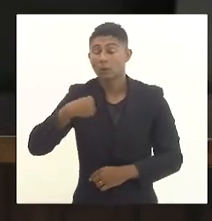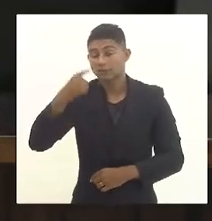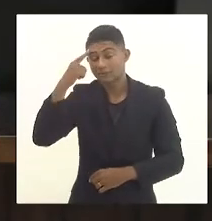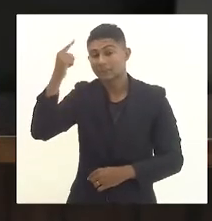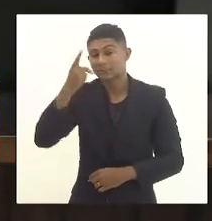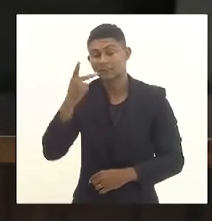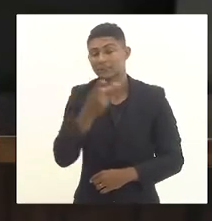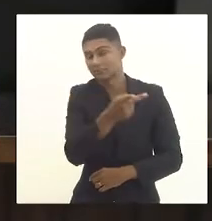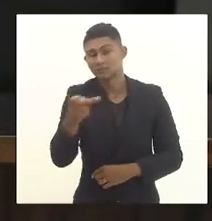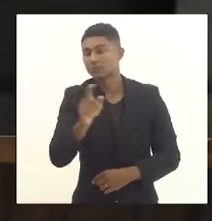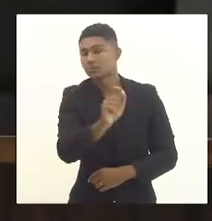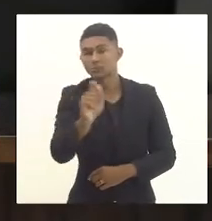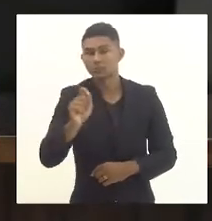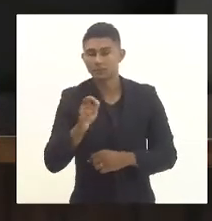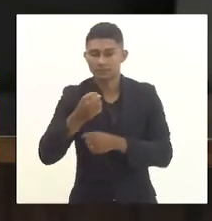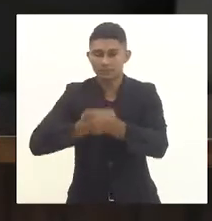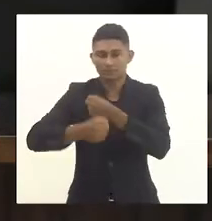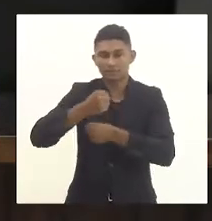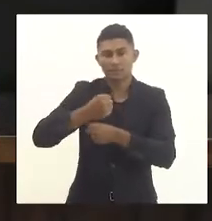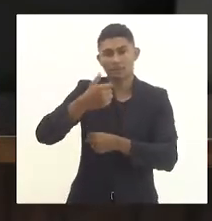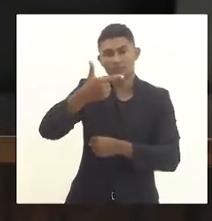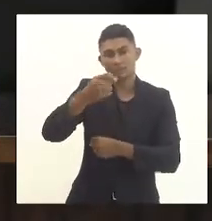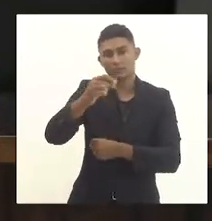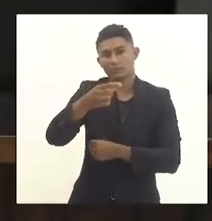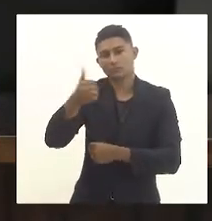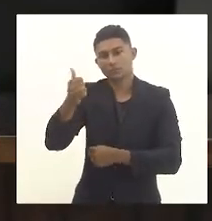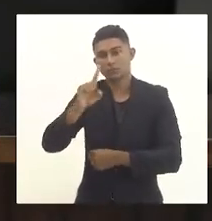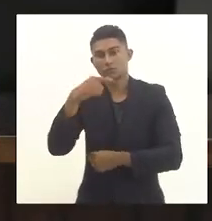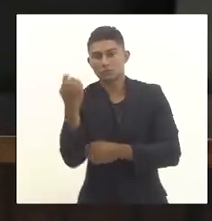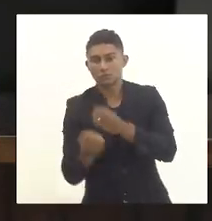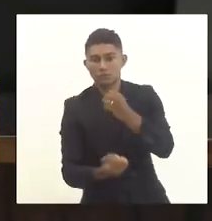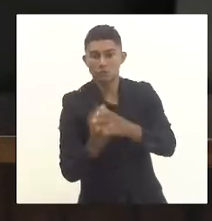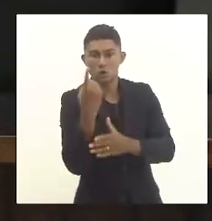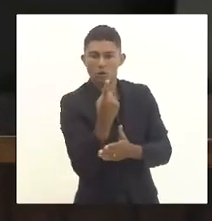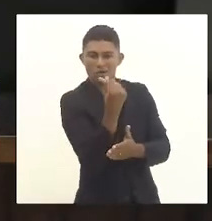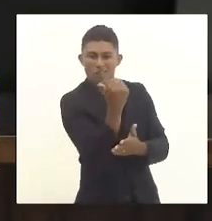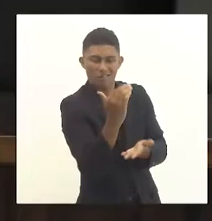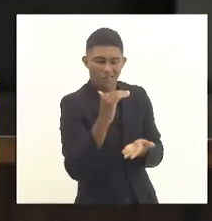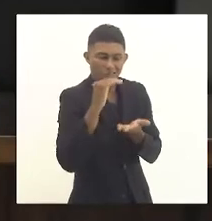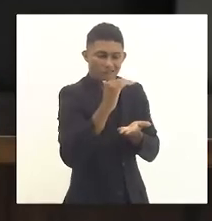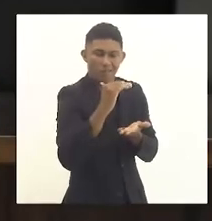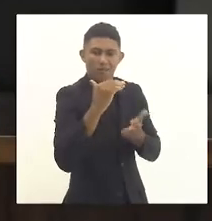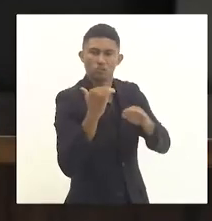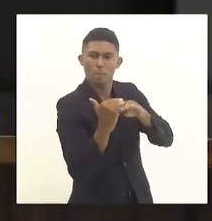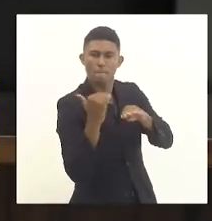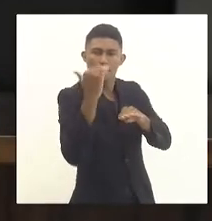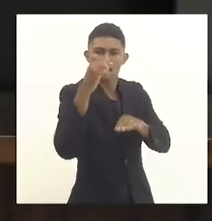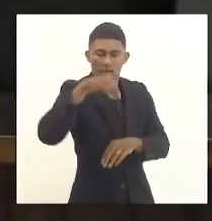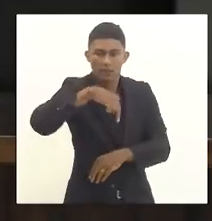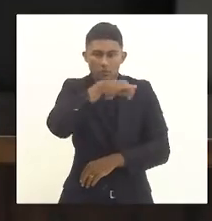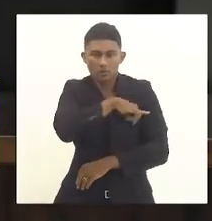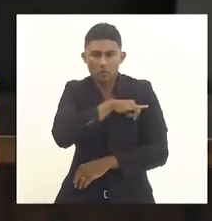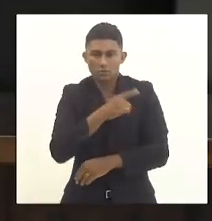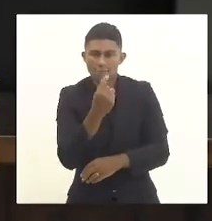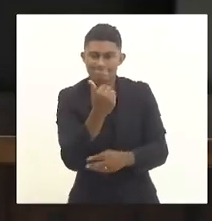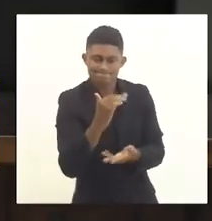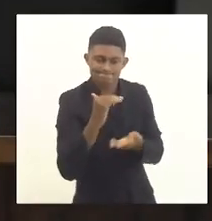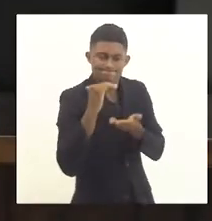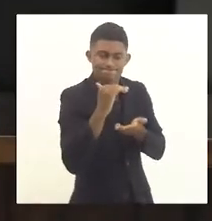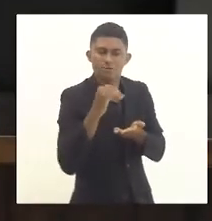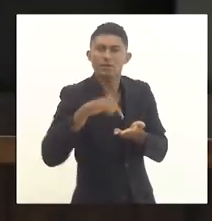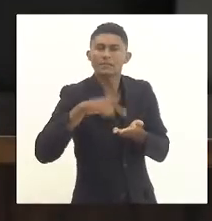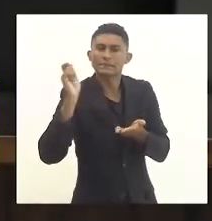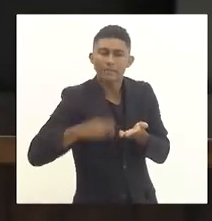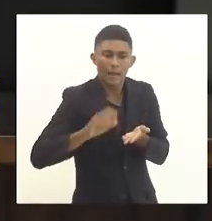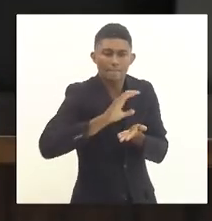nós, no ano de 2021, criamos o Fundo Soberano do Estado do Rio de Janeiro, que vai possibilitar também fazer investimentos